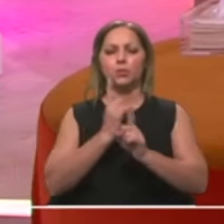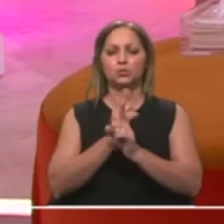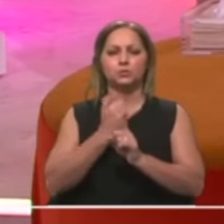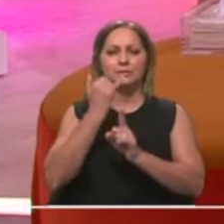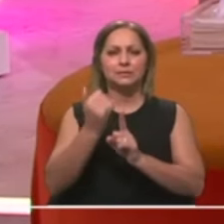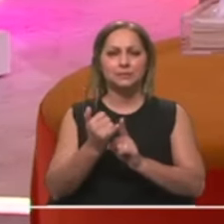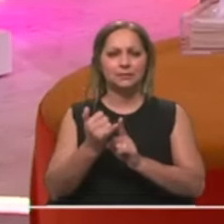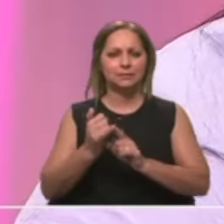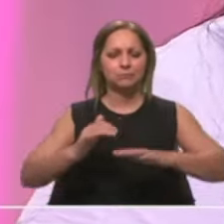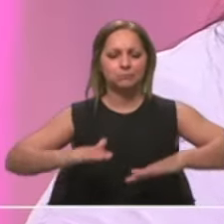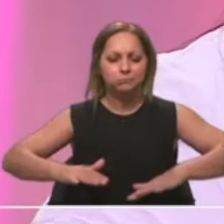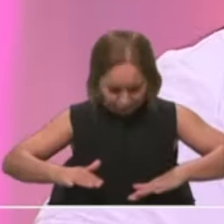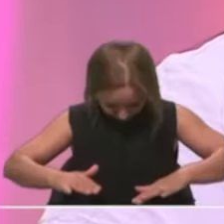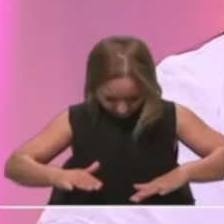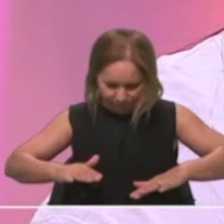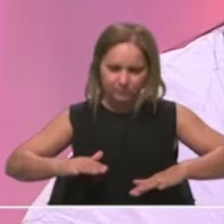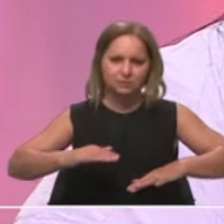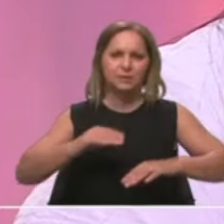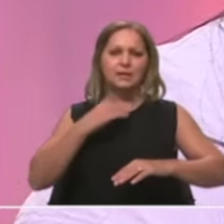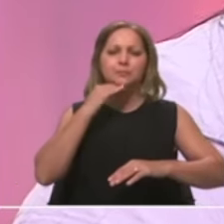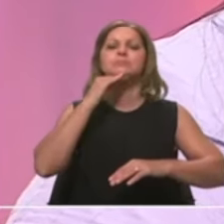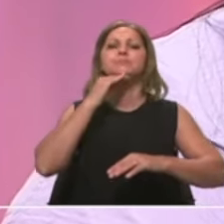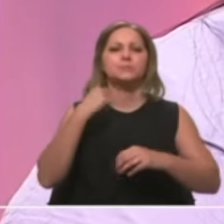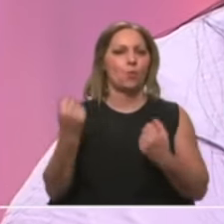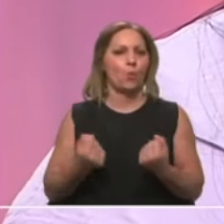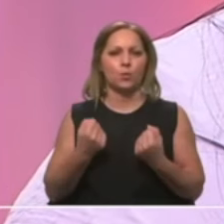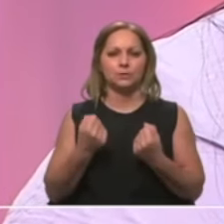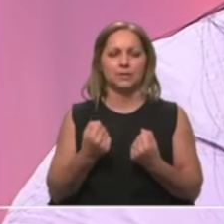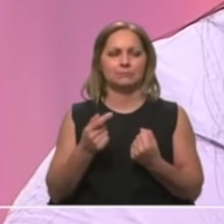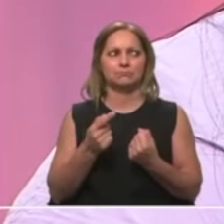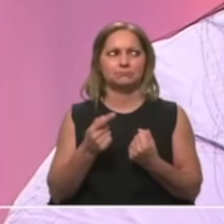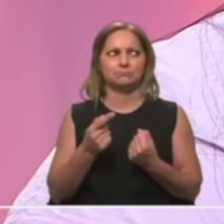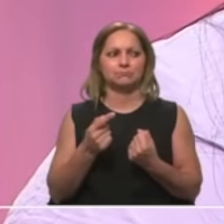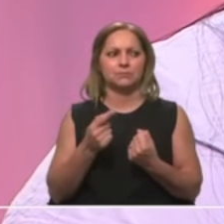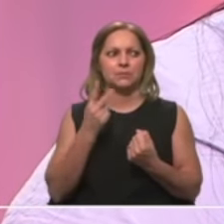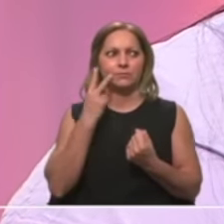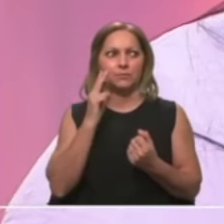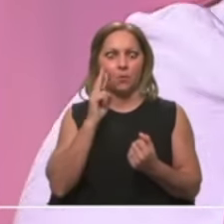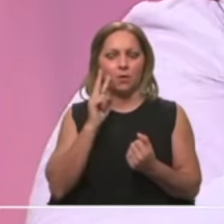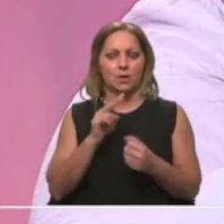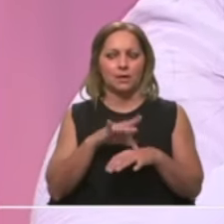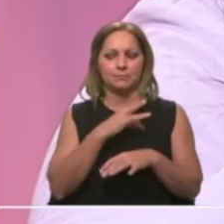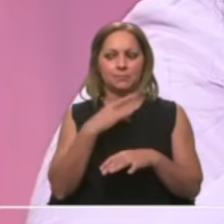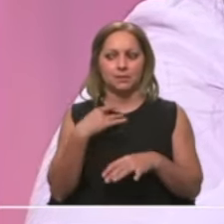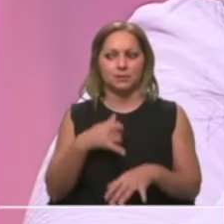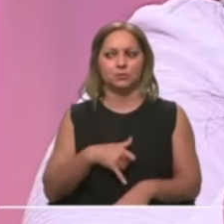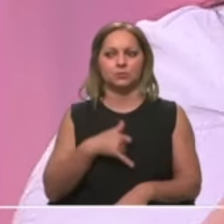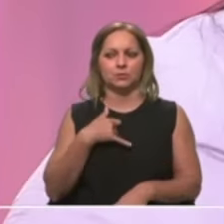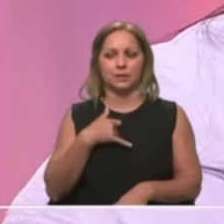pum, cai com a cabeça mesmo, toda para a frente. E aí percebeu que a médica estava assustada? Sim, sim, no olhar dela eu vi. E disse-me